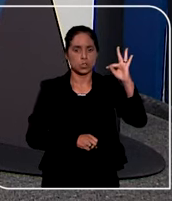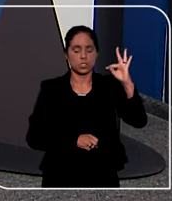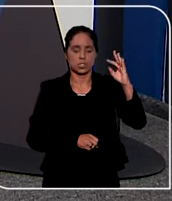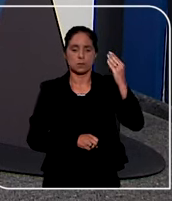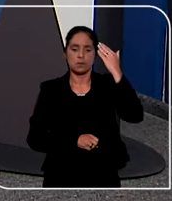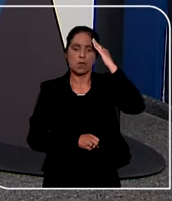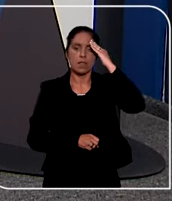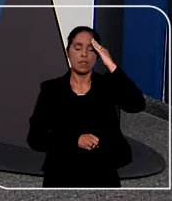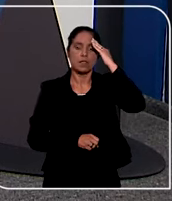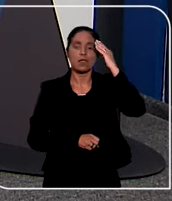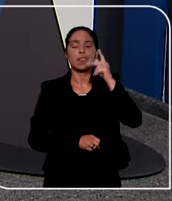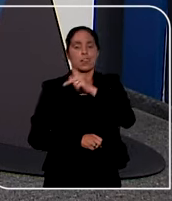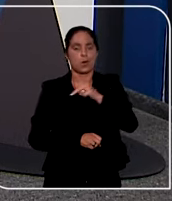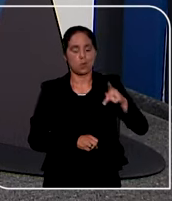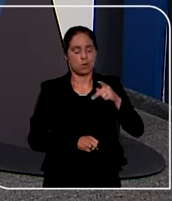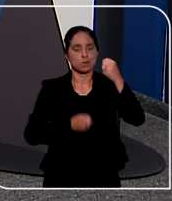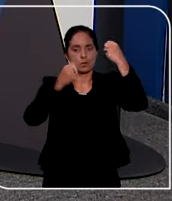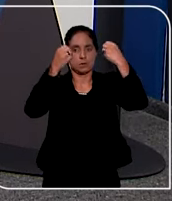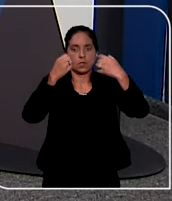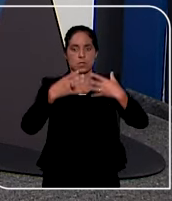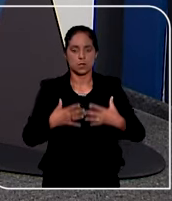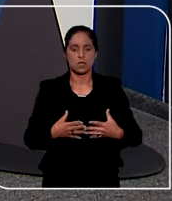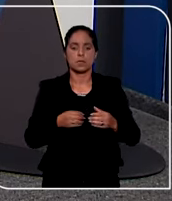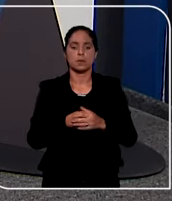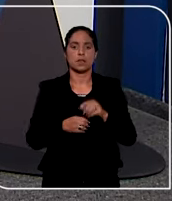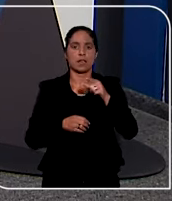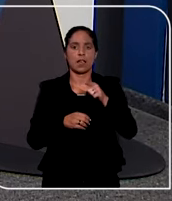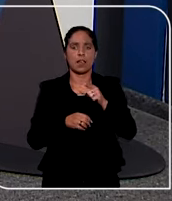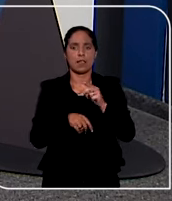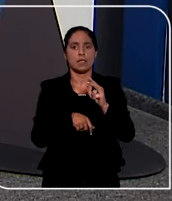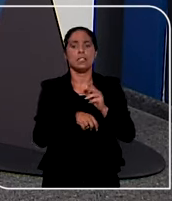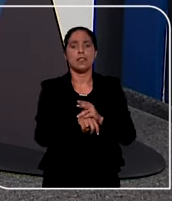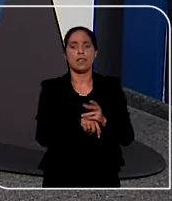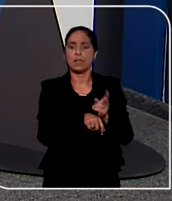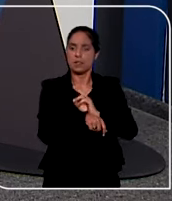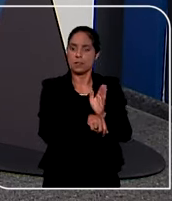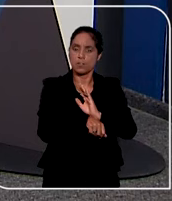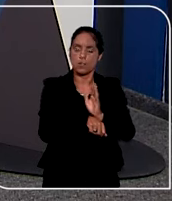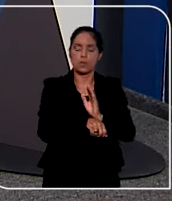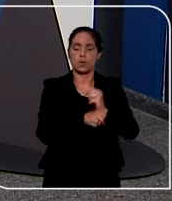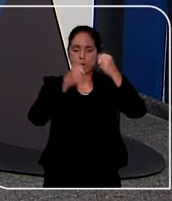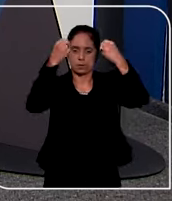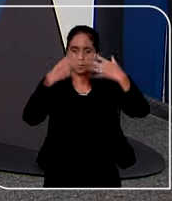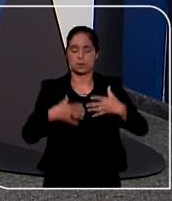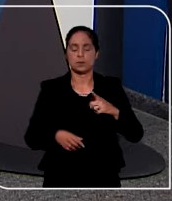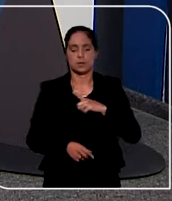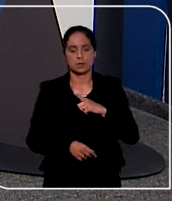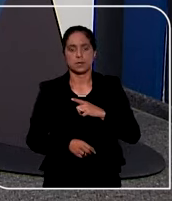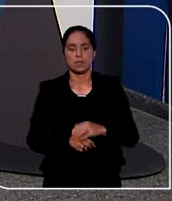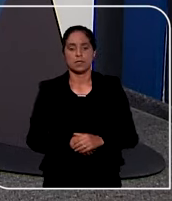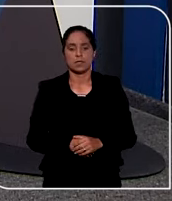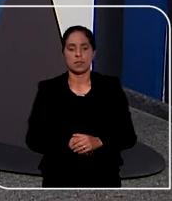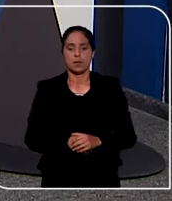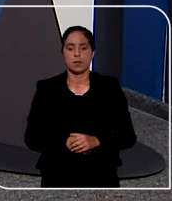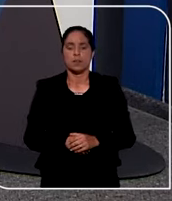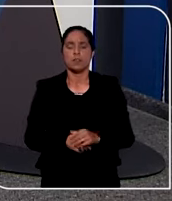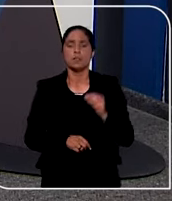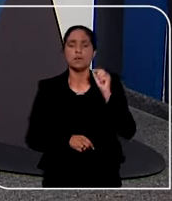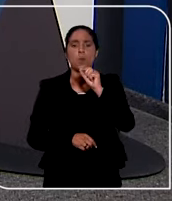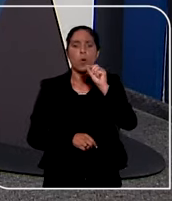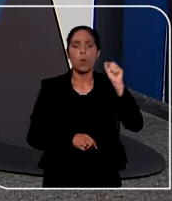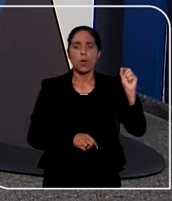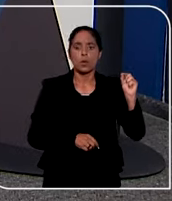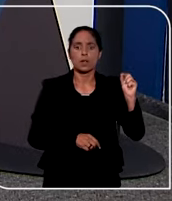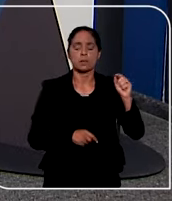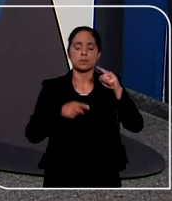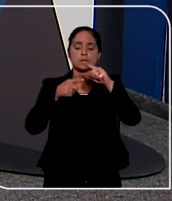vamos entender a decisão com o professor tributarista Elton krammer que gravou explicação pra gente se